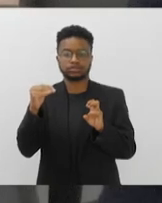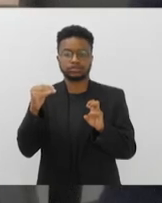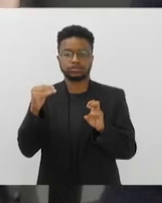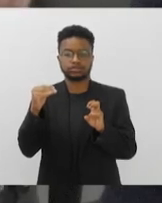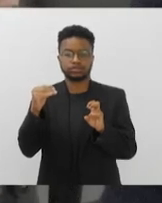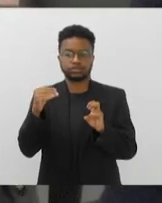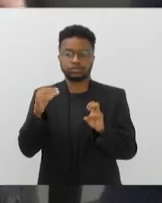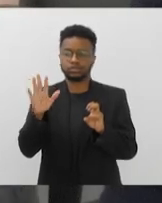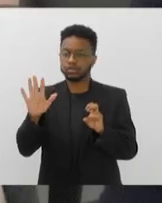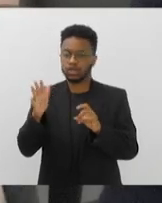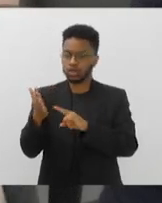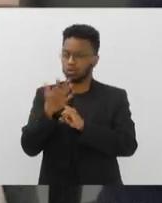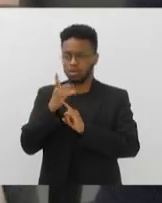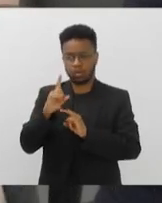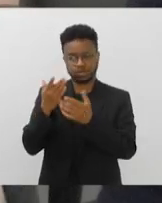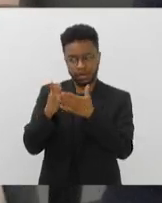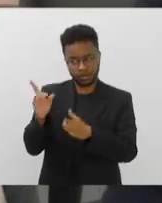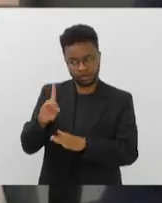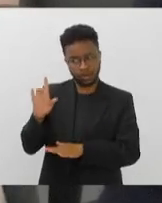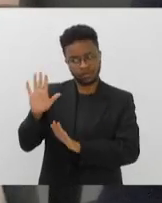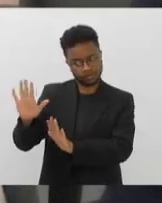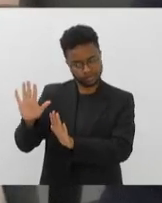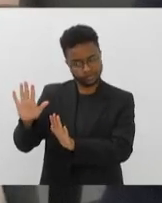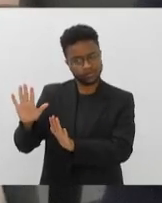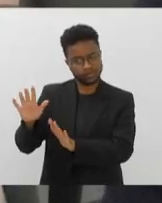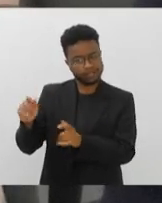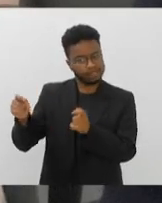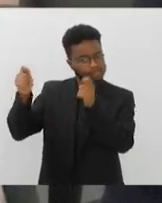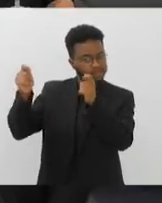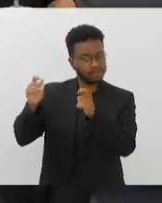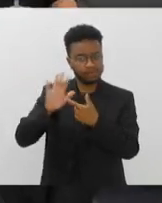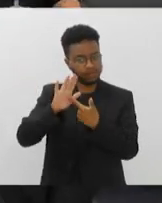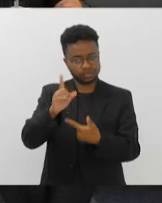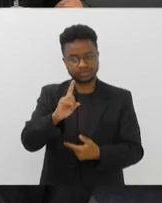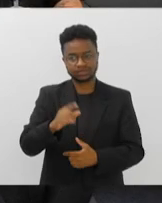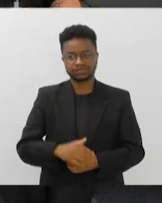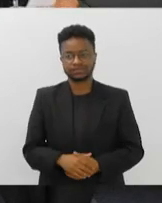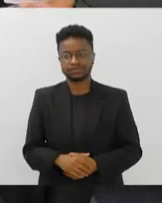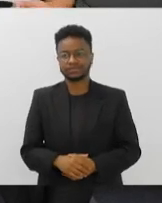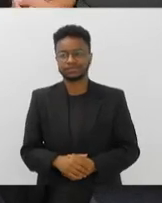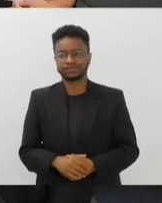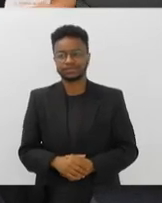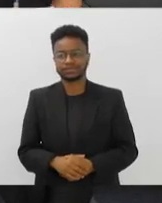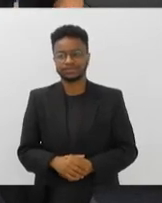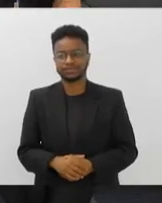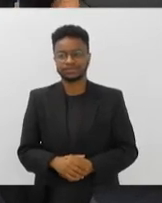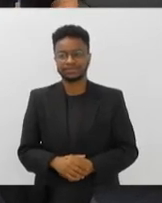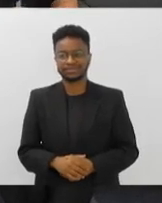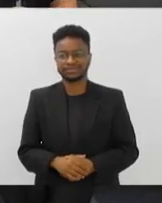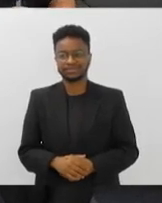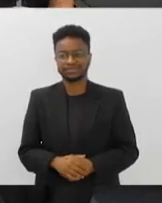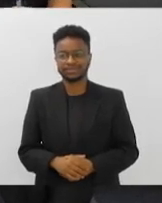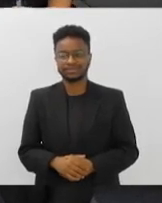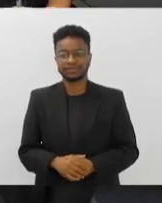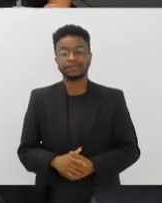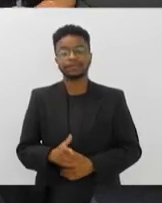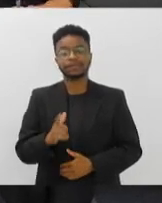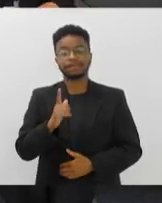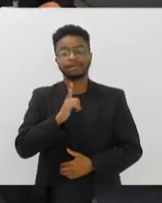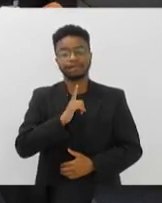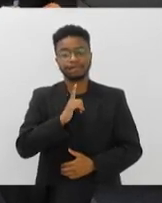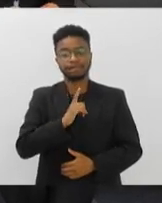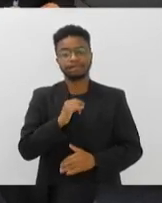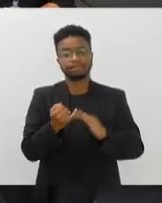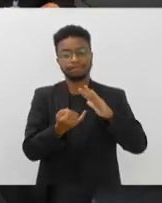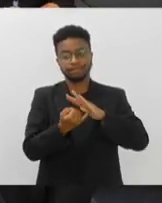já não me mostra que acabou el tá com a plaquinha já puxando ali eh entidade ou